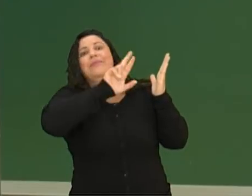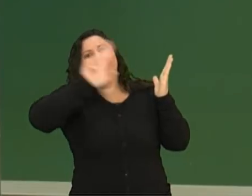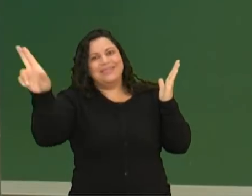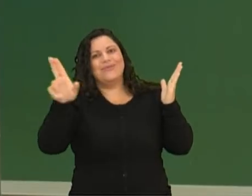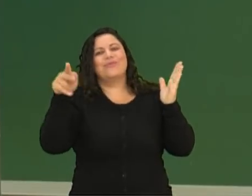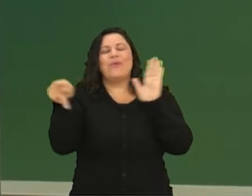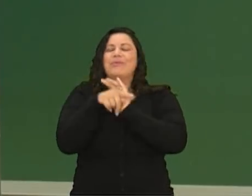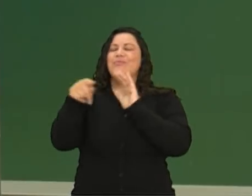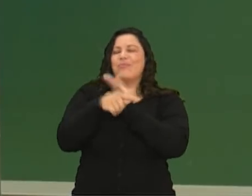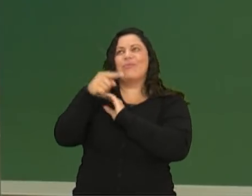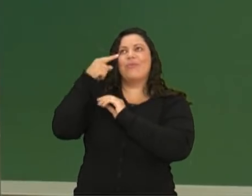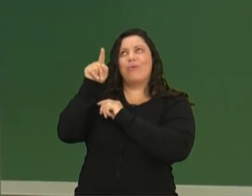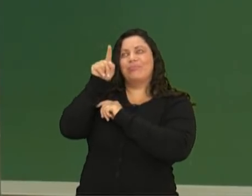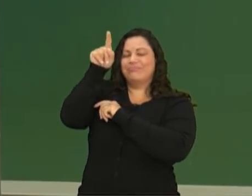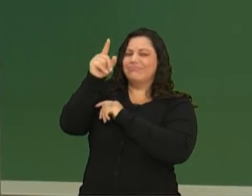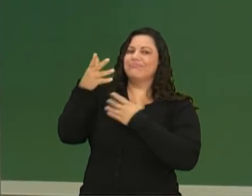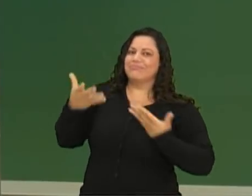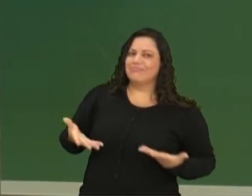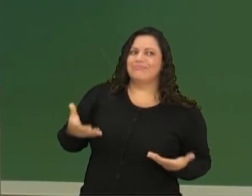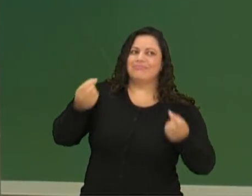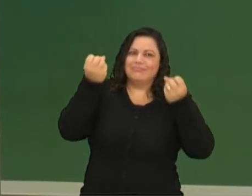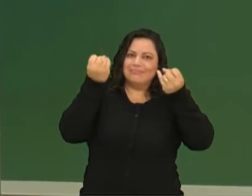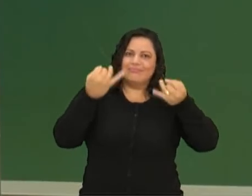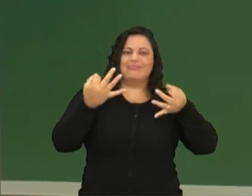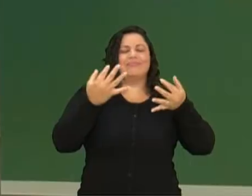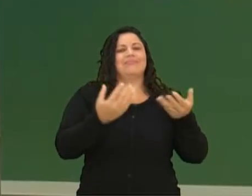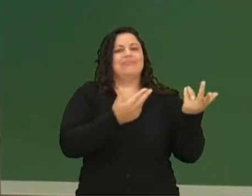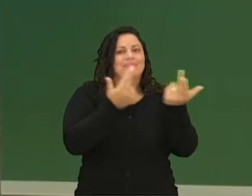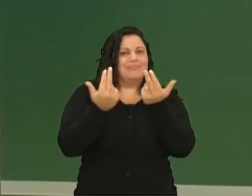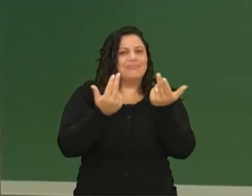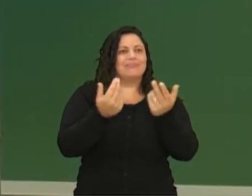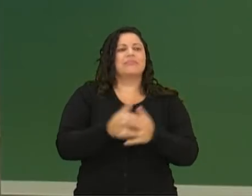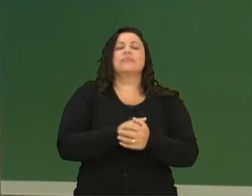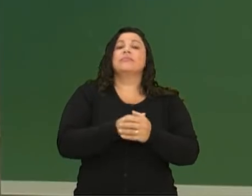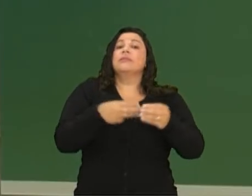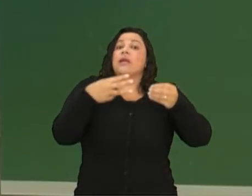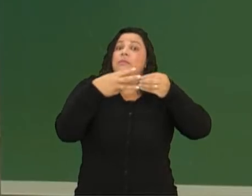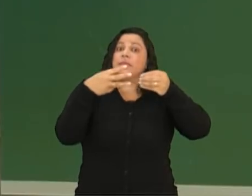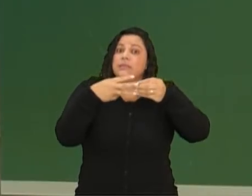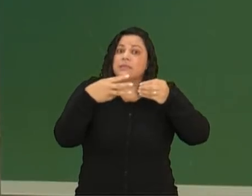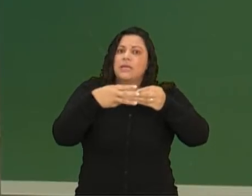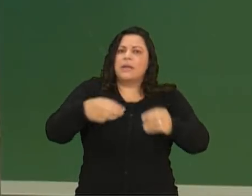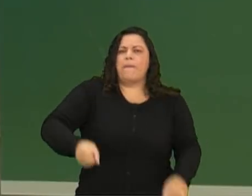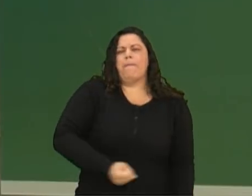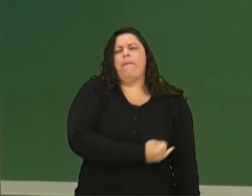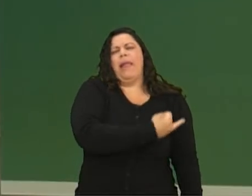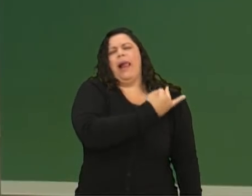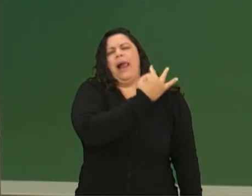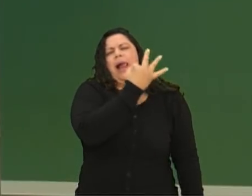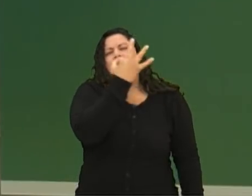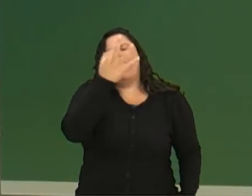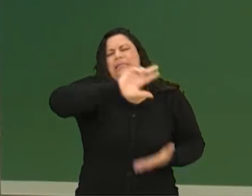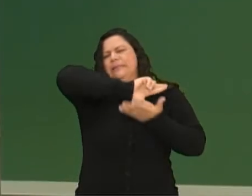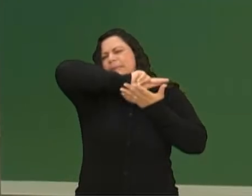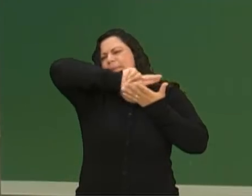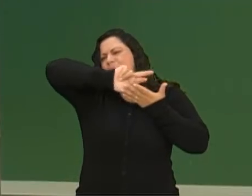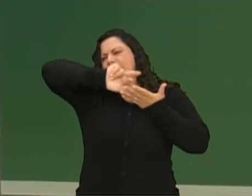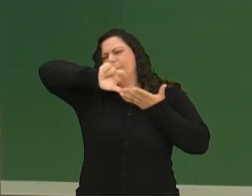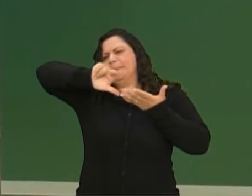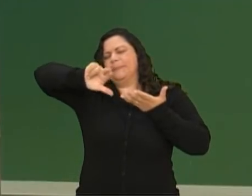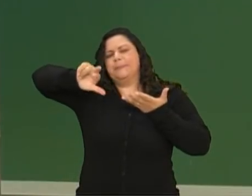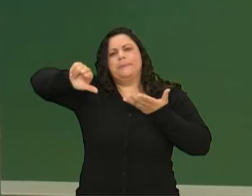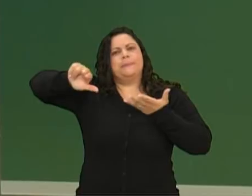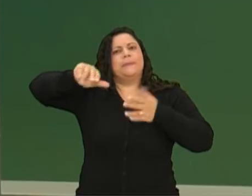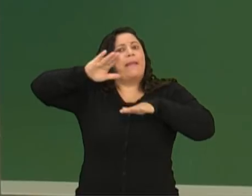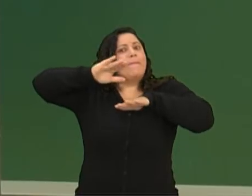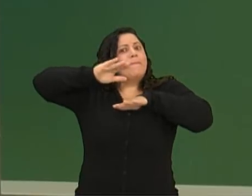né? Mas essas células, elas são as mais numerosas no nosso sangue. Então,